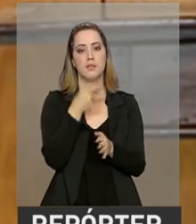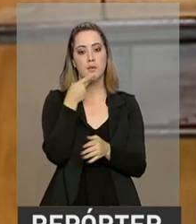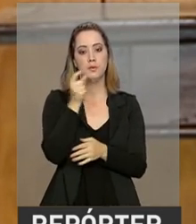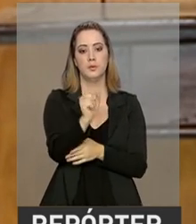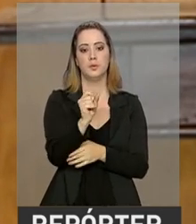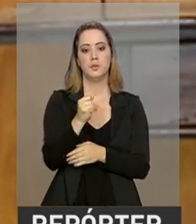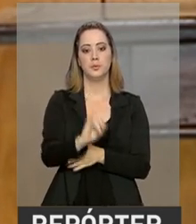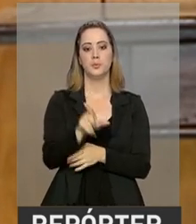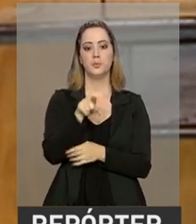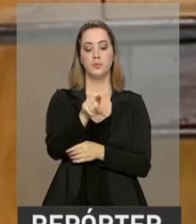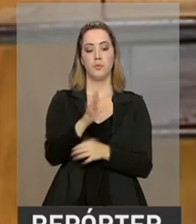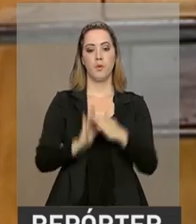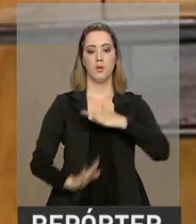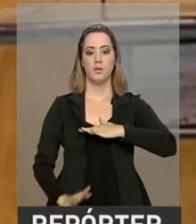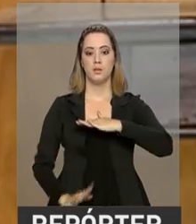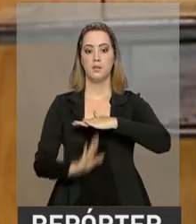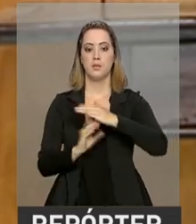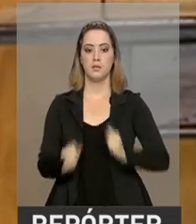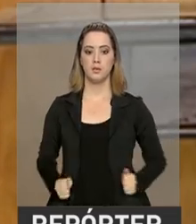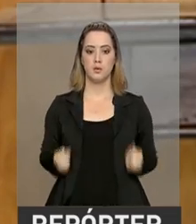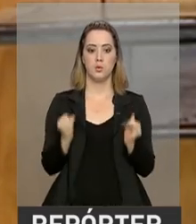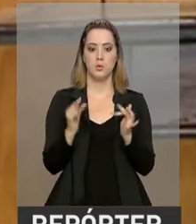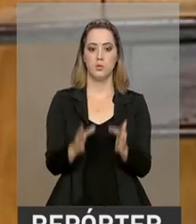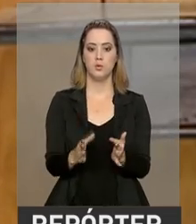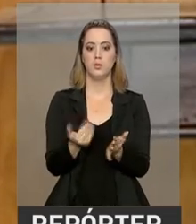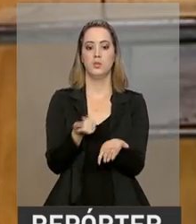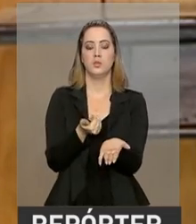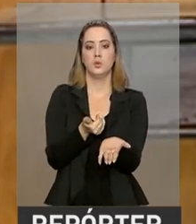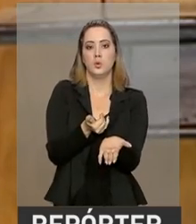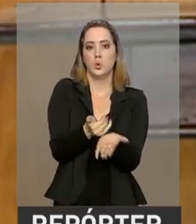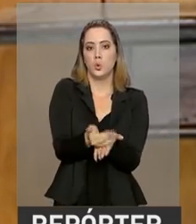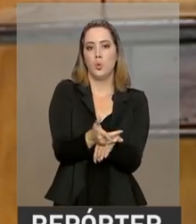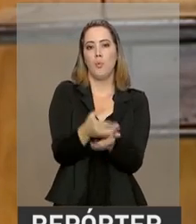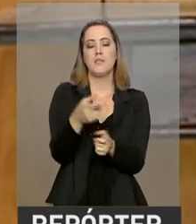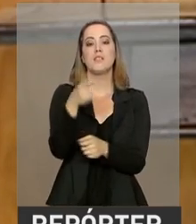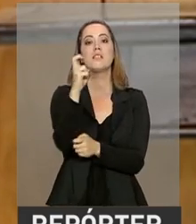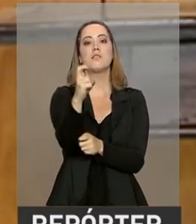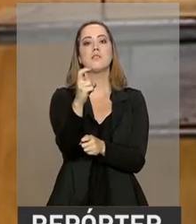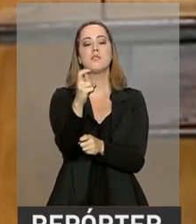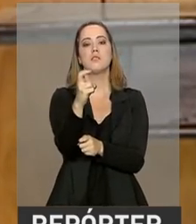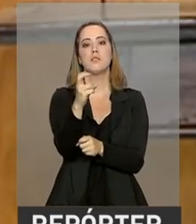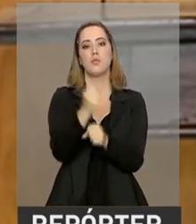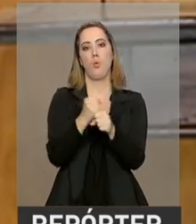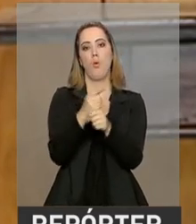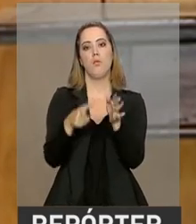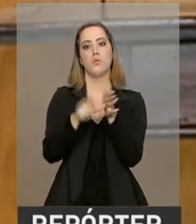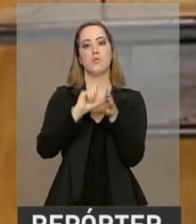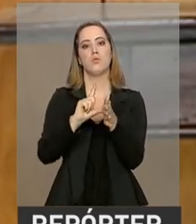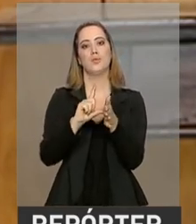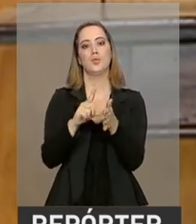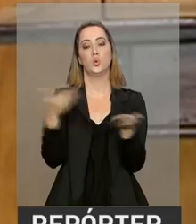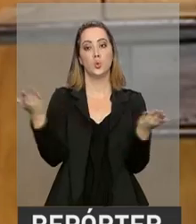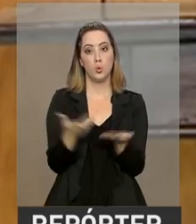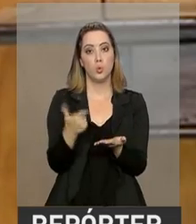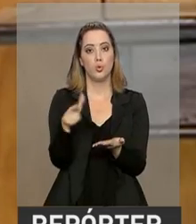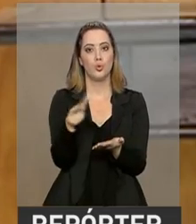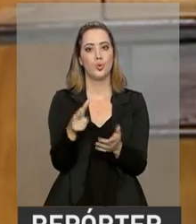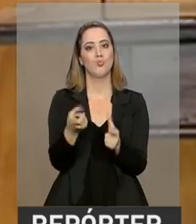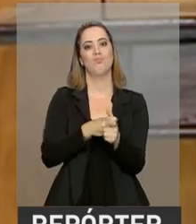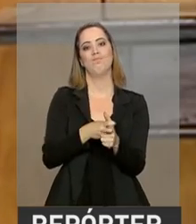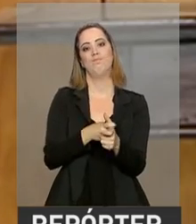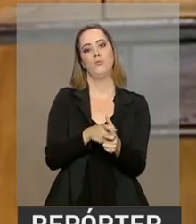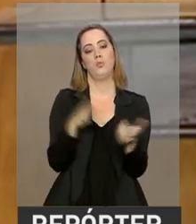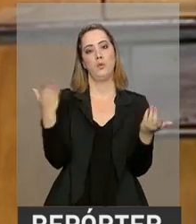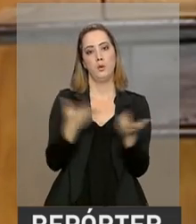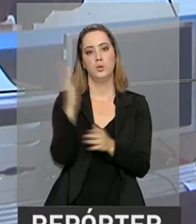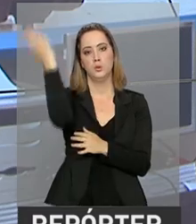esta se esse teto dos gastos tivesse sido formulado há 5 anos atrás nós não teríamos déficit a essa altura o Brasil